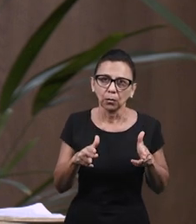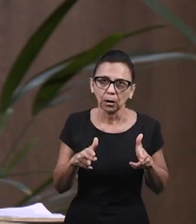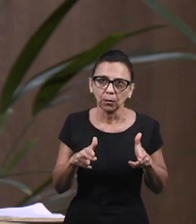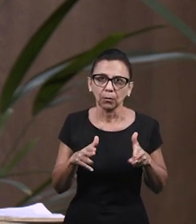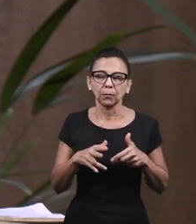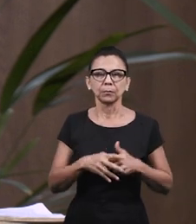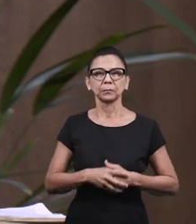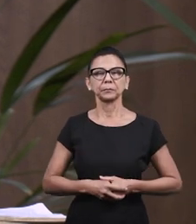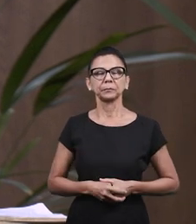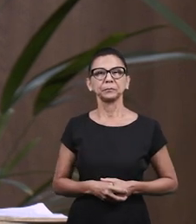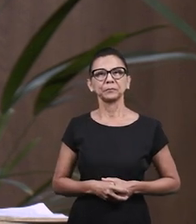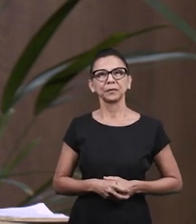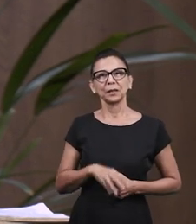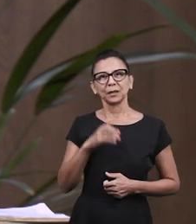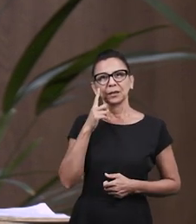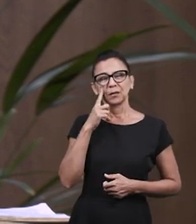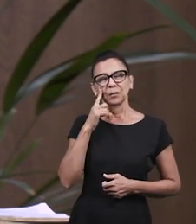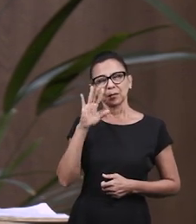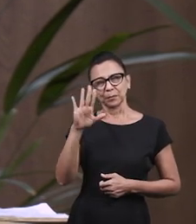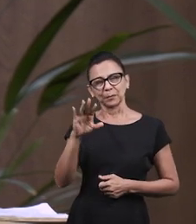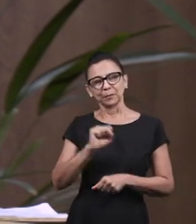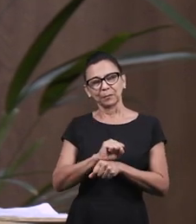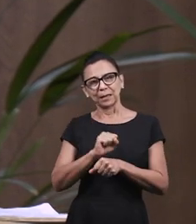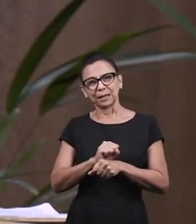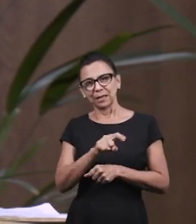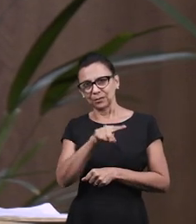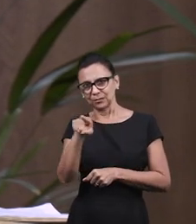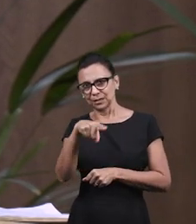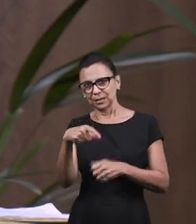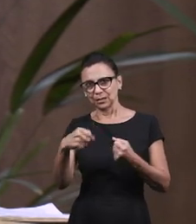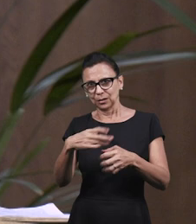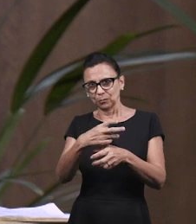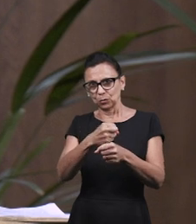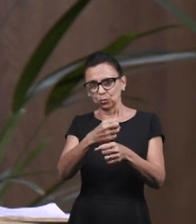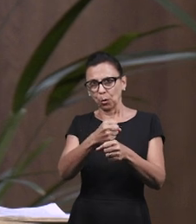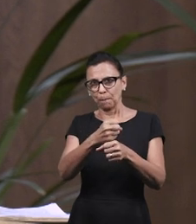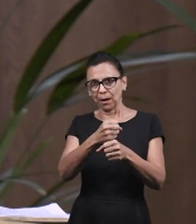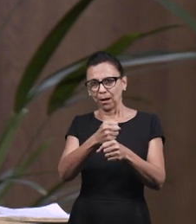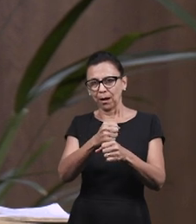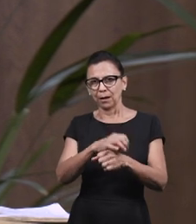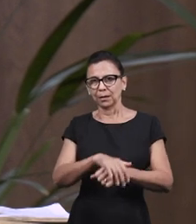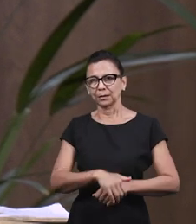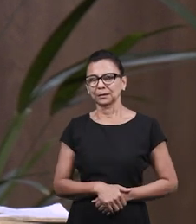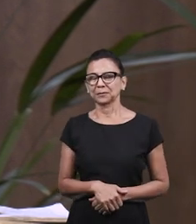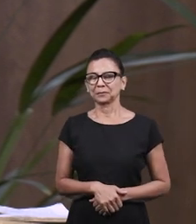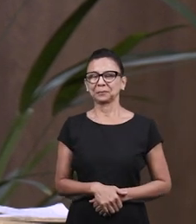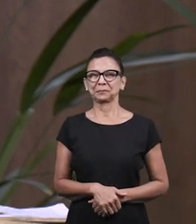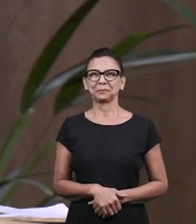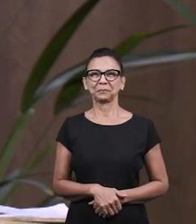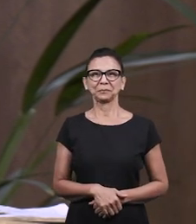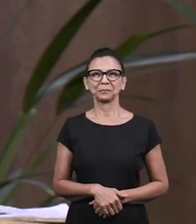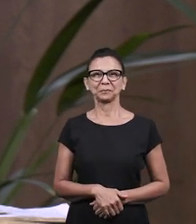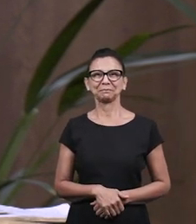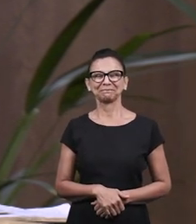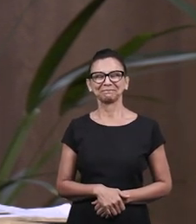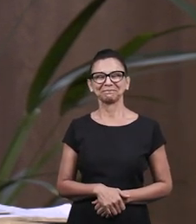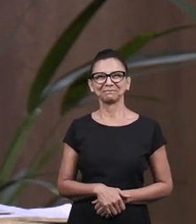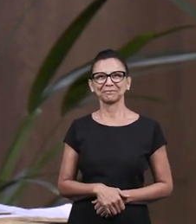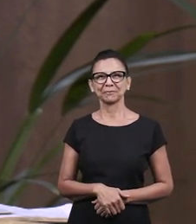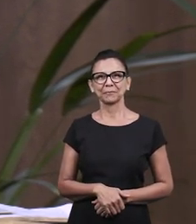vou deixar um pouquinho aqui para os irmãos fazerem umas continhas aí. Mas não vai chegar, não.